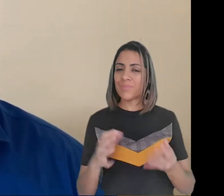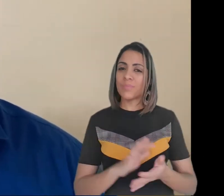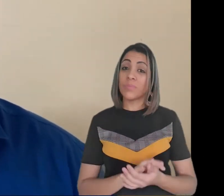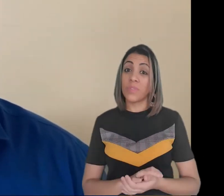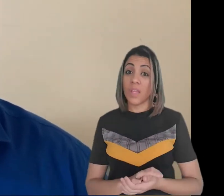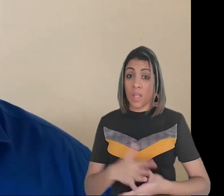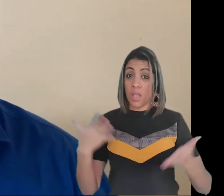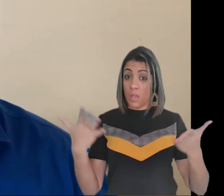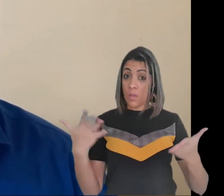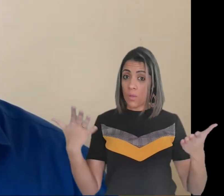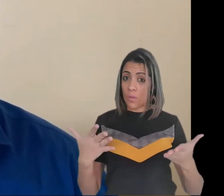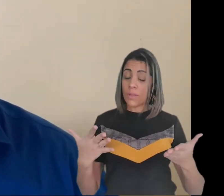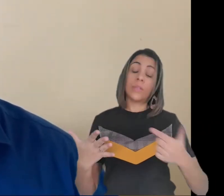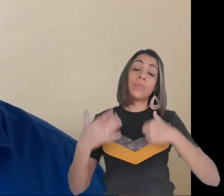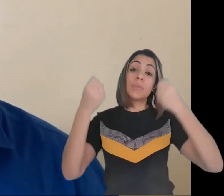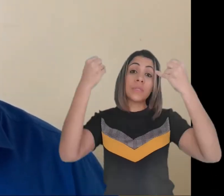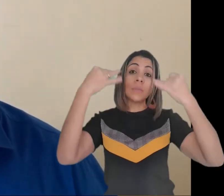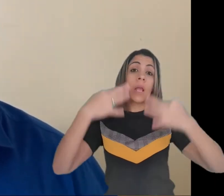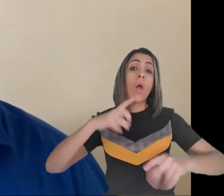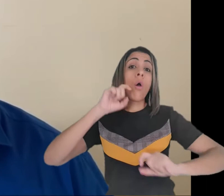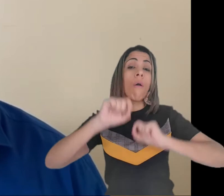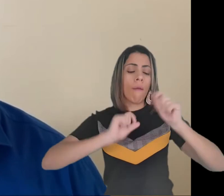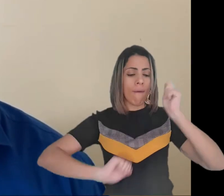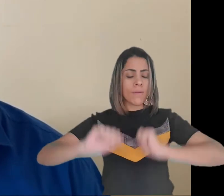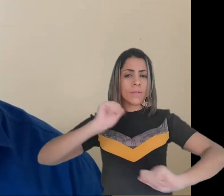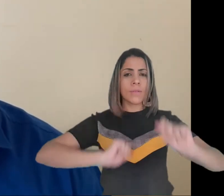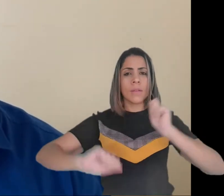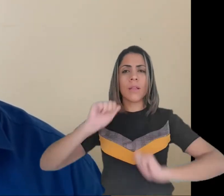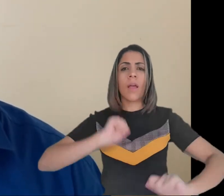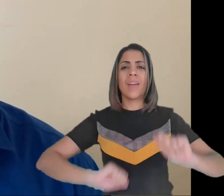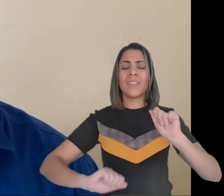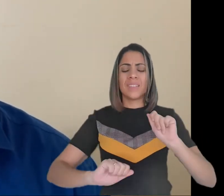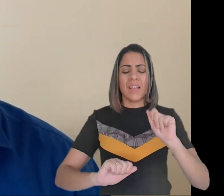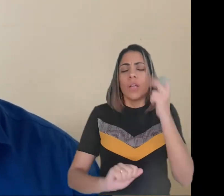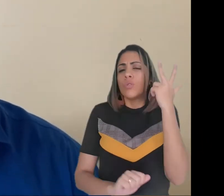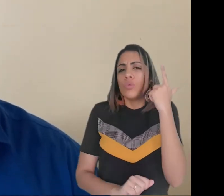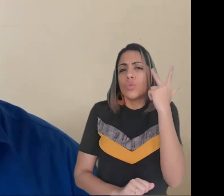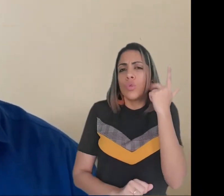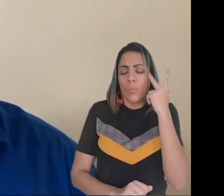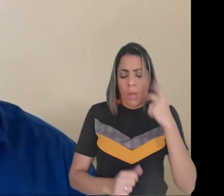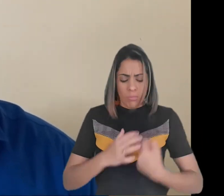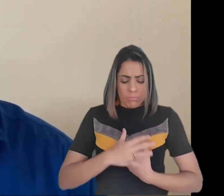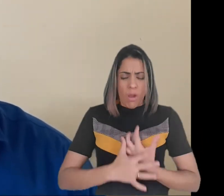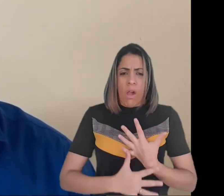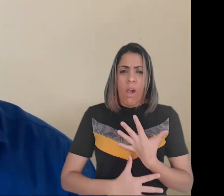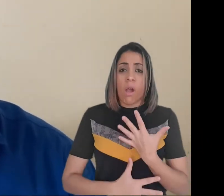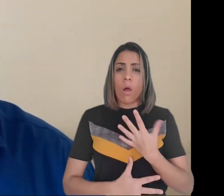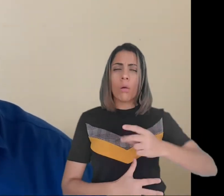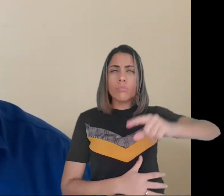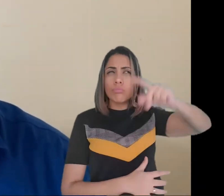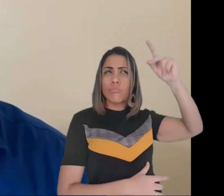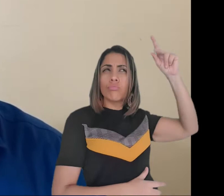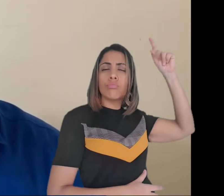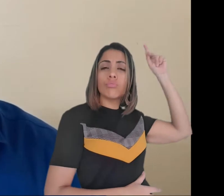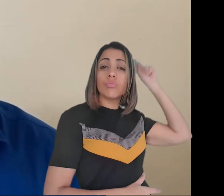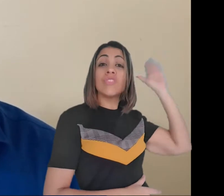Agora, é preciso deixar claro que a ansiedade é uma resposta natural do organismo que foi desenvolvida ao longo de milhões